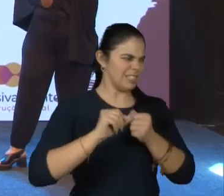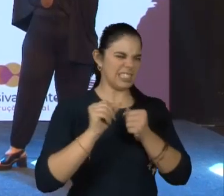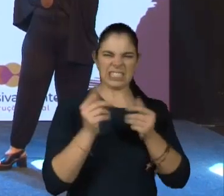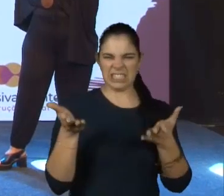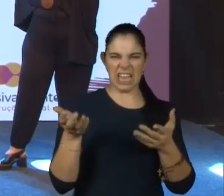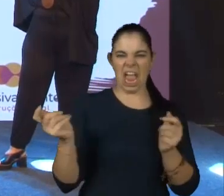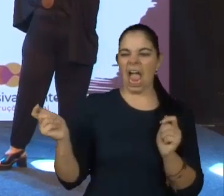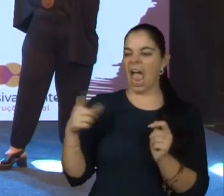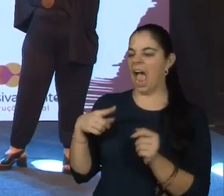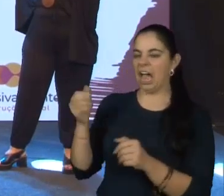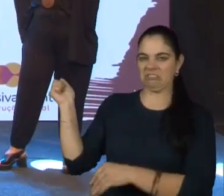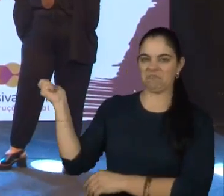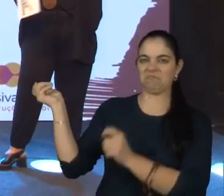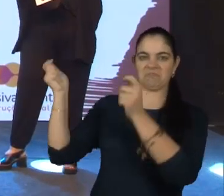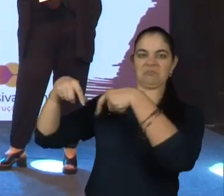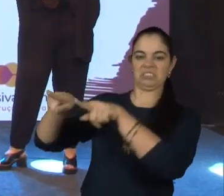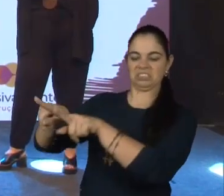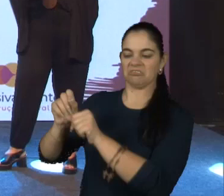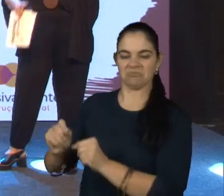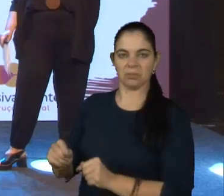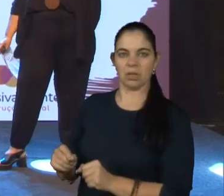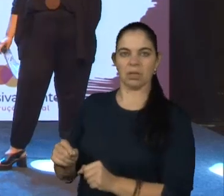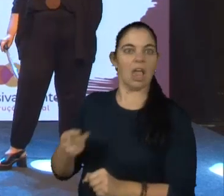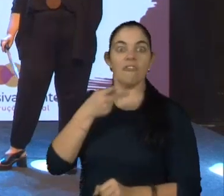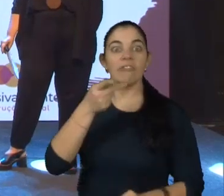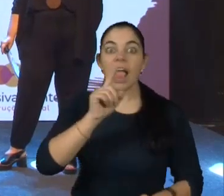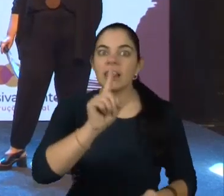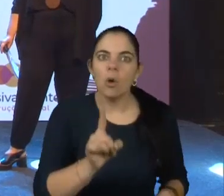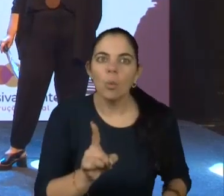momento do diagnóstico. E se eu falar para vocês que não é?